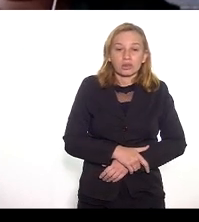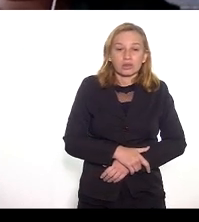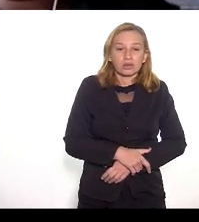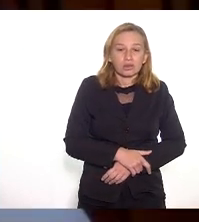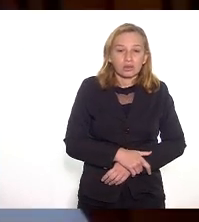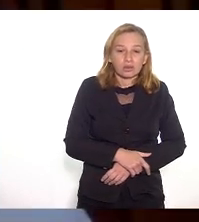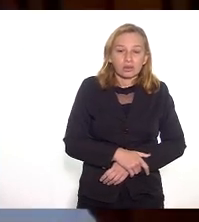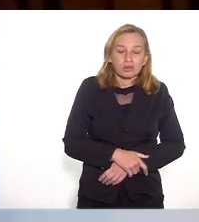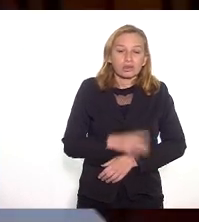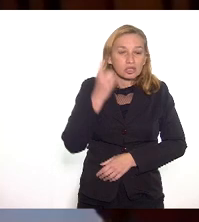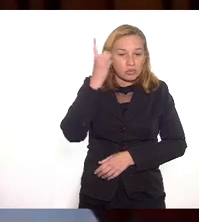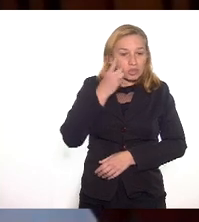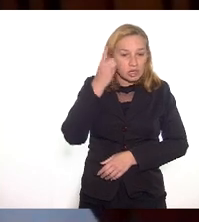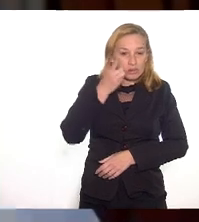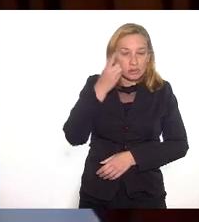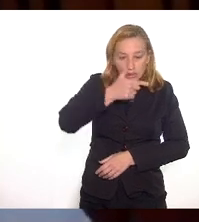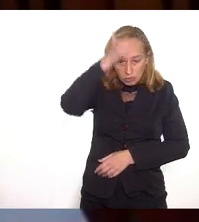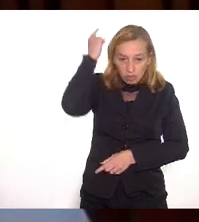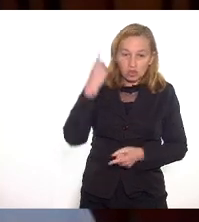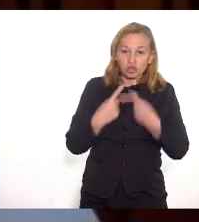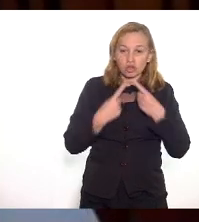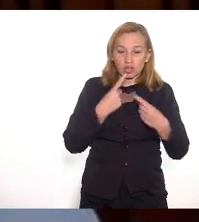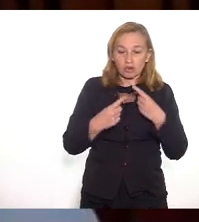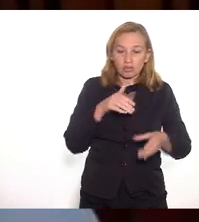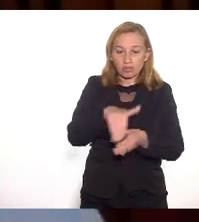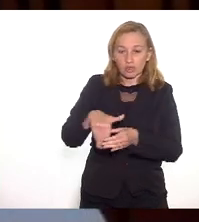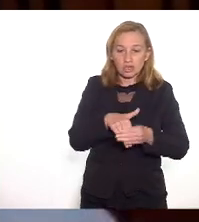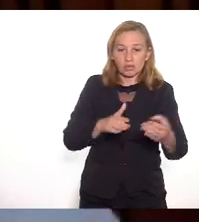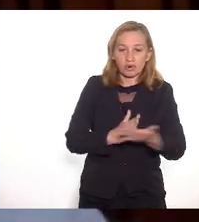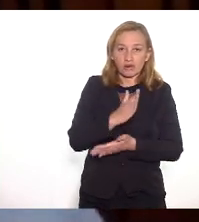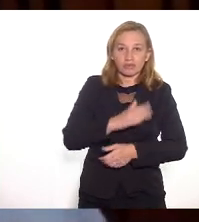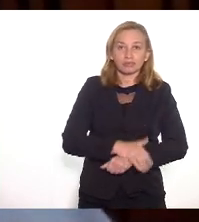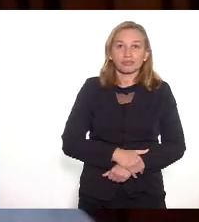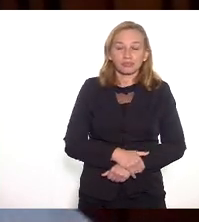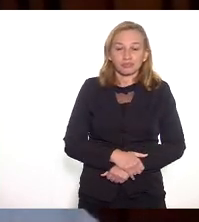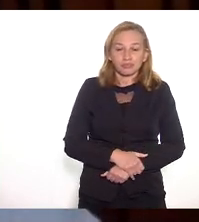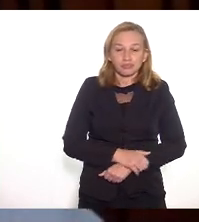Que é a doutoria do deputado Luiz Paulo. Em discussão. Em votação, aprovado.